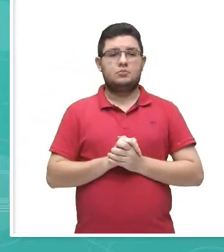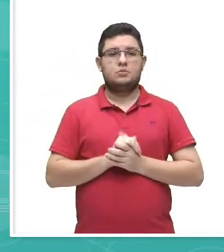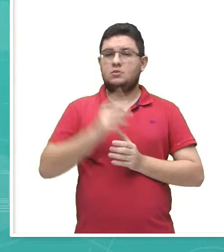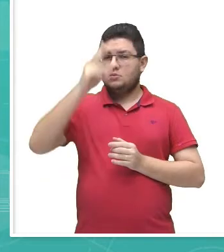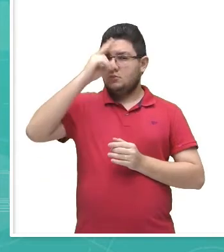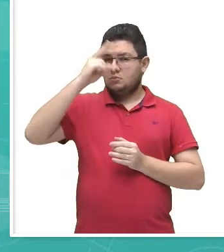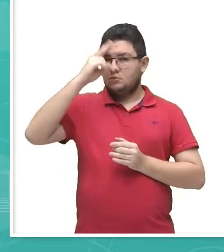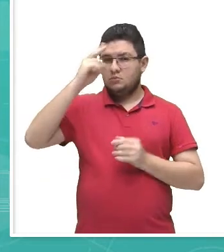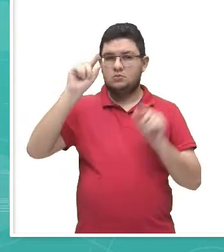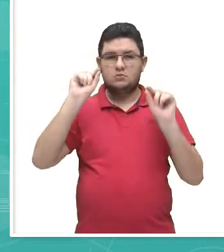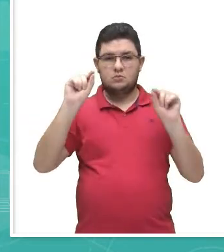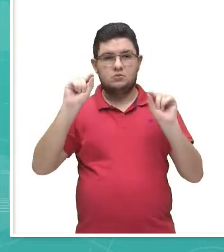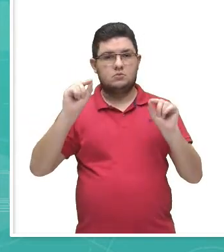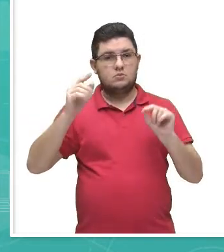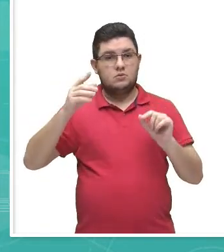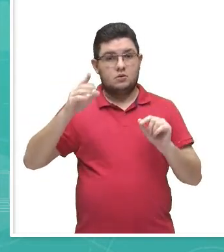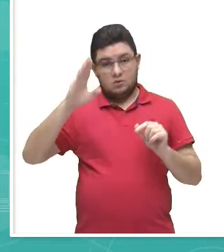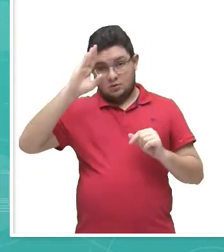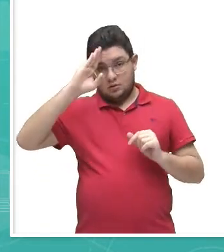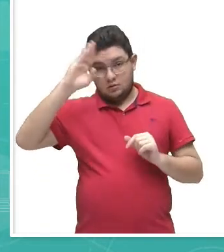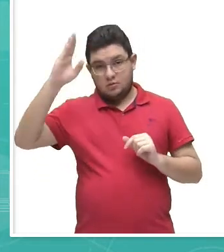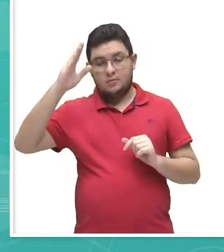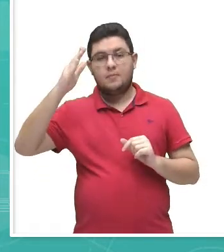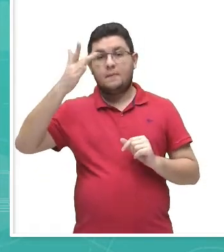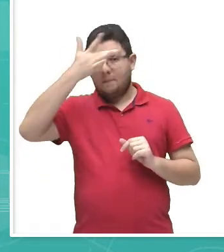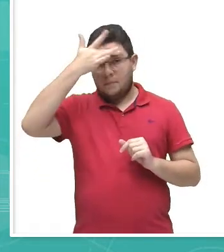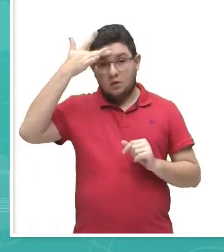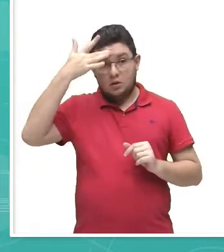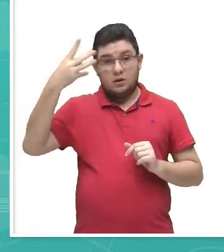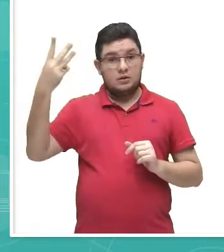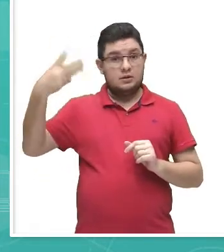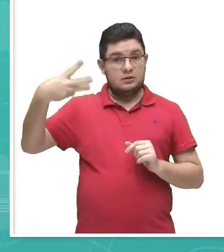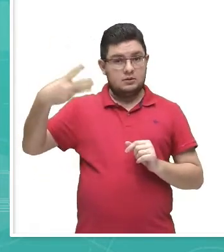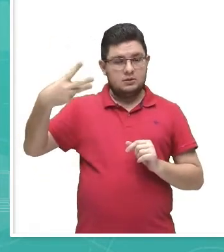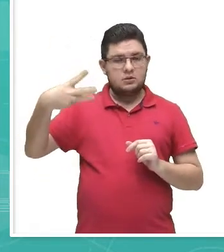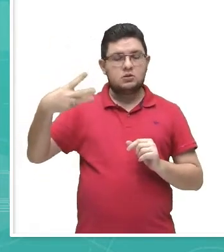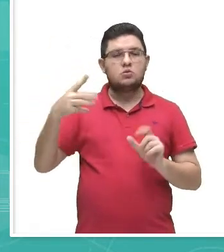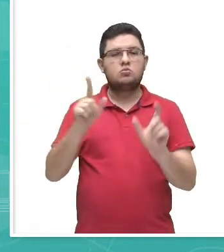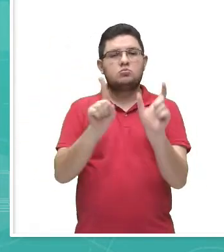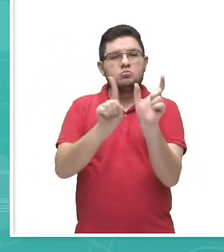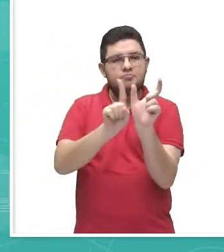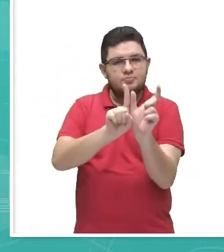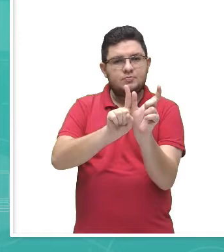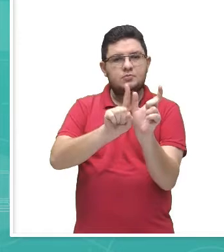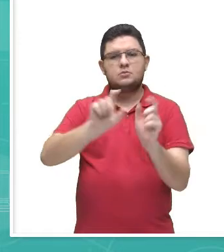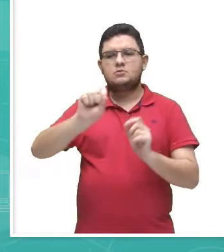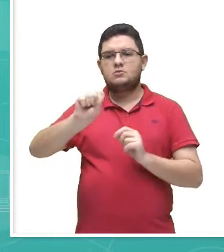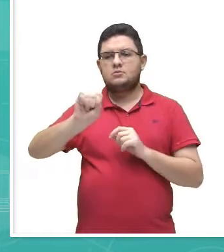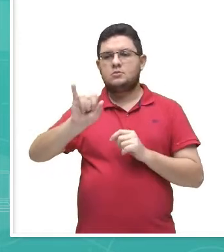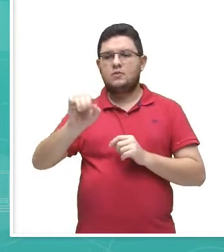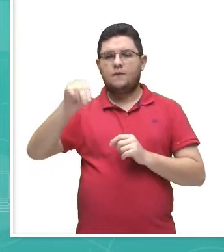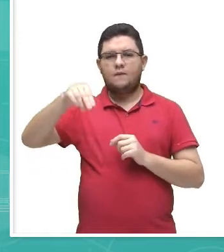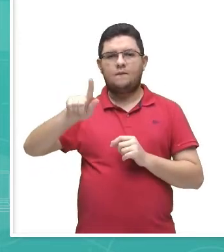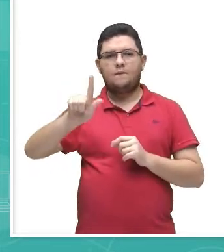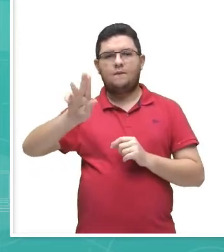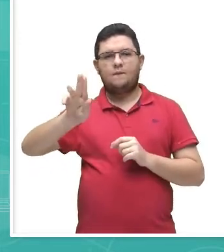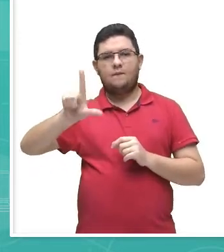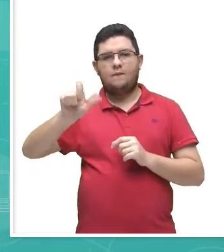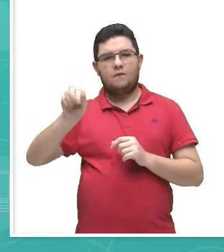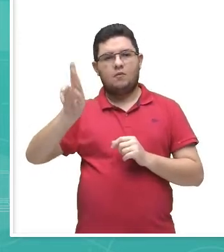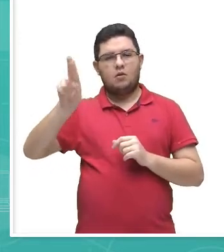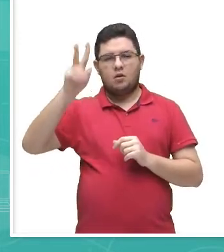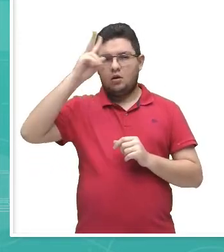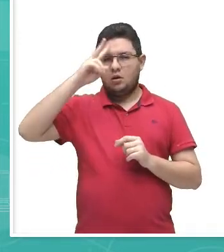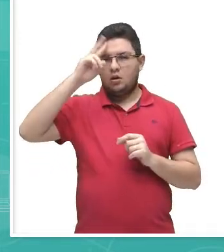do singular, tá certo? Então atentem para isso. Quando o sujeito for terceira pessoa do singular, ele vai ter aquela regrinha que